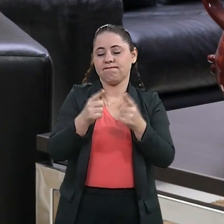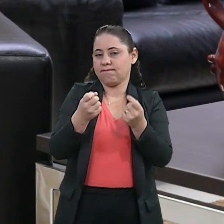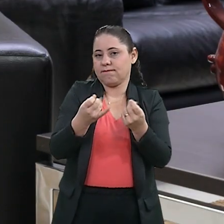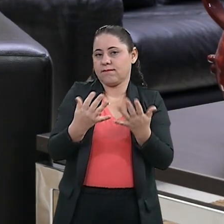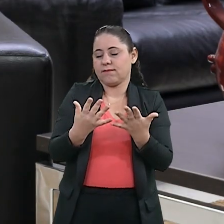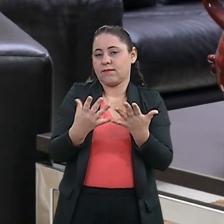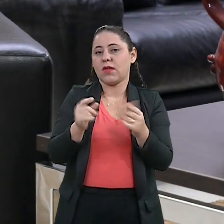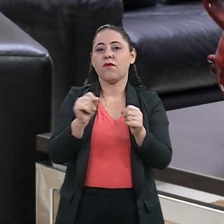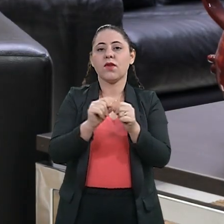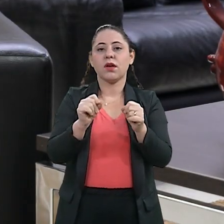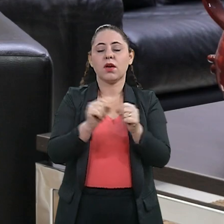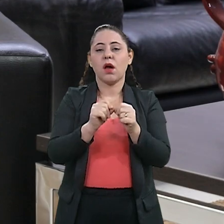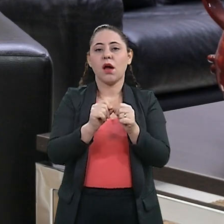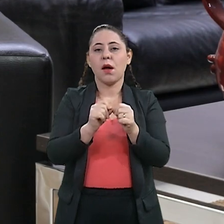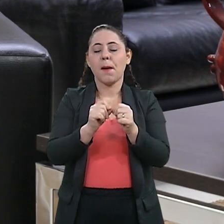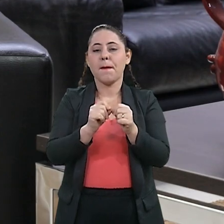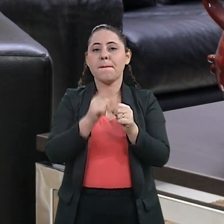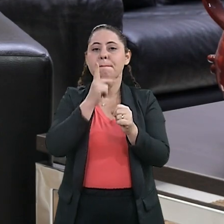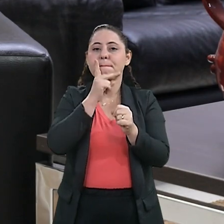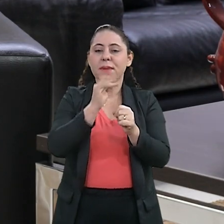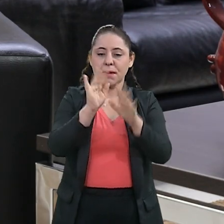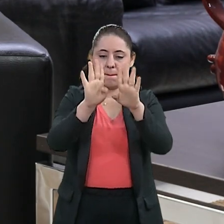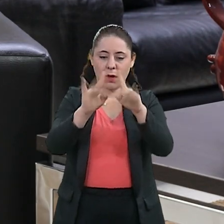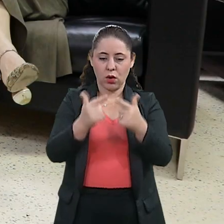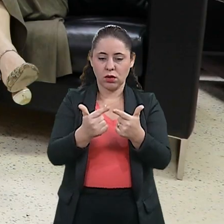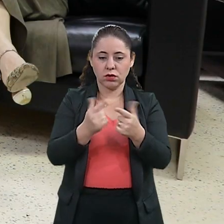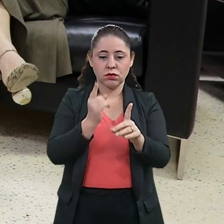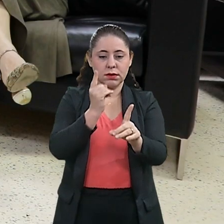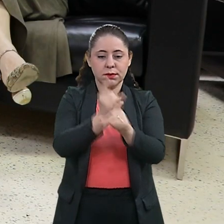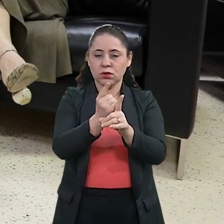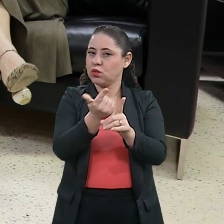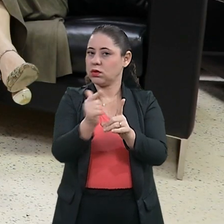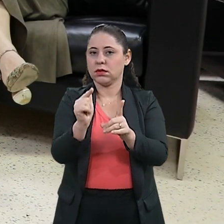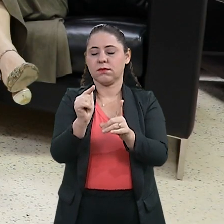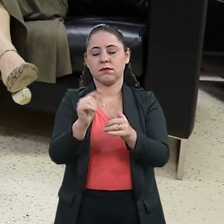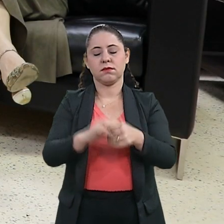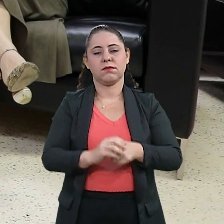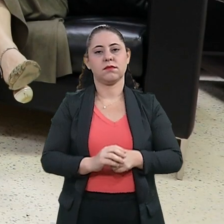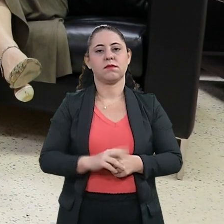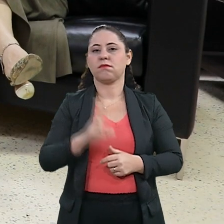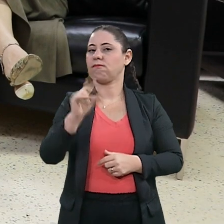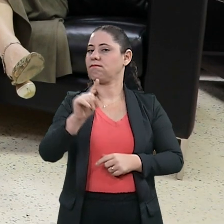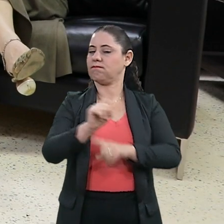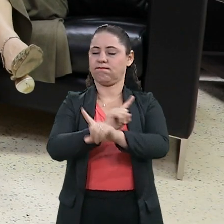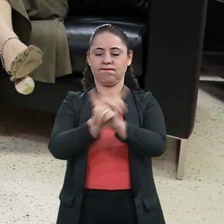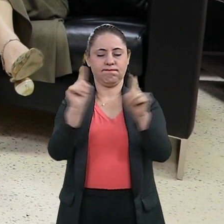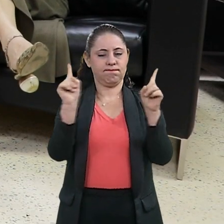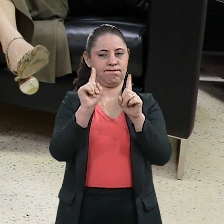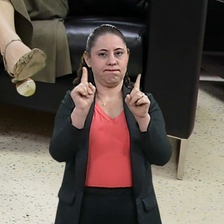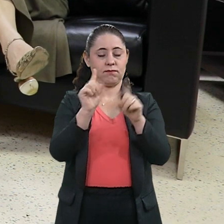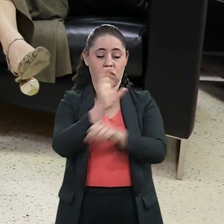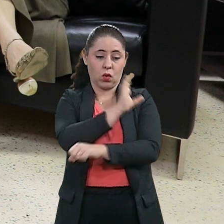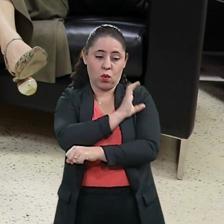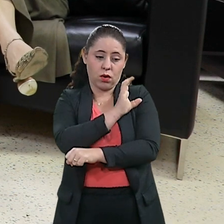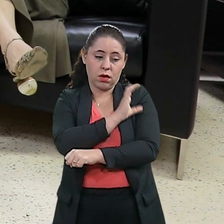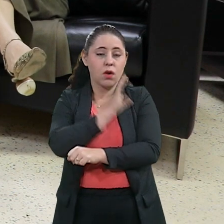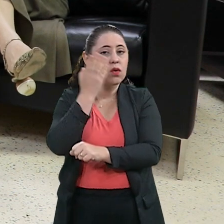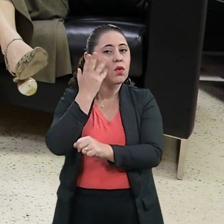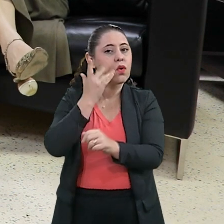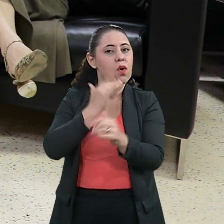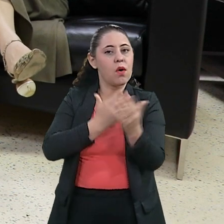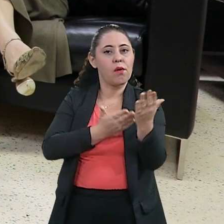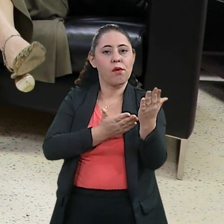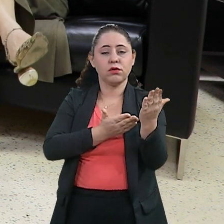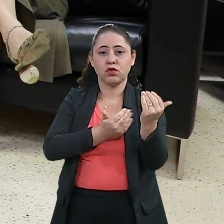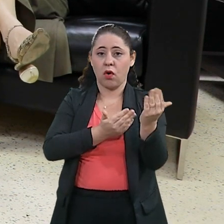isso também um pouco, mas como que é realizada a abordagem dos pais biológicos? Nem existe nesse caso? Não. A